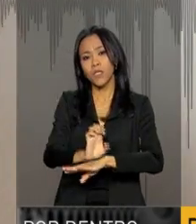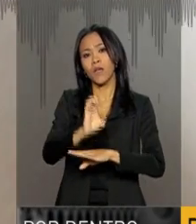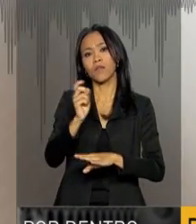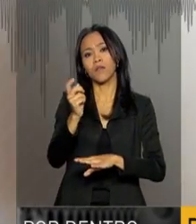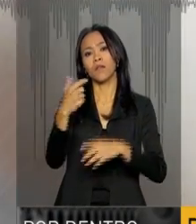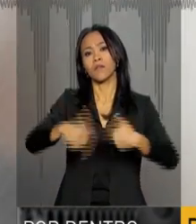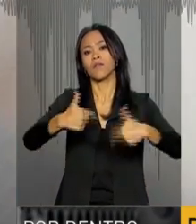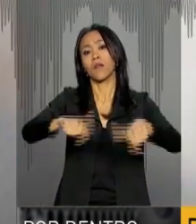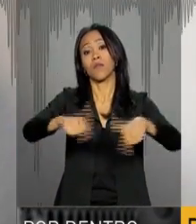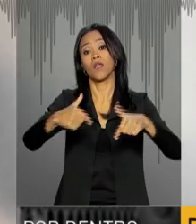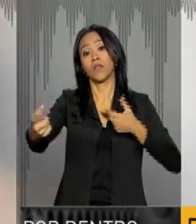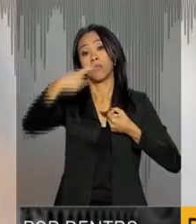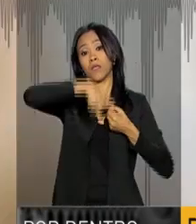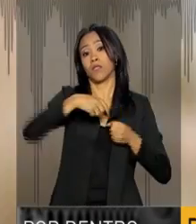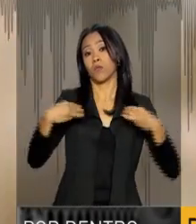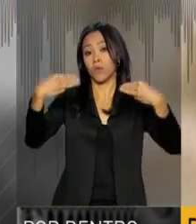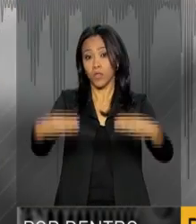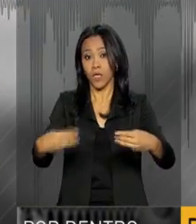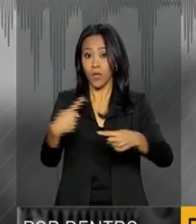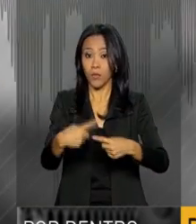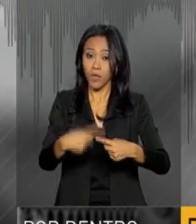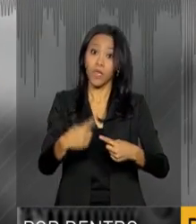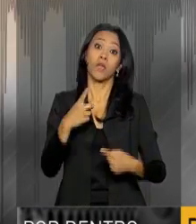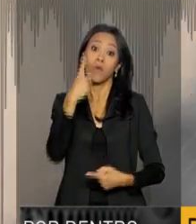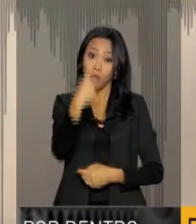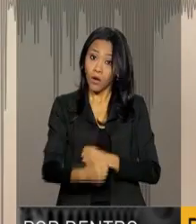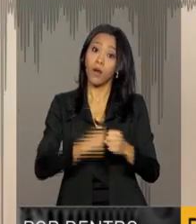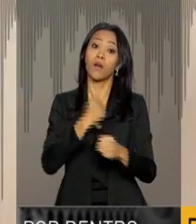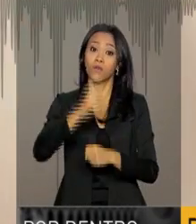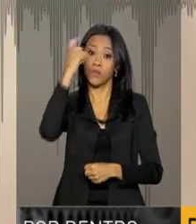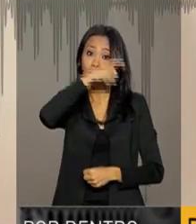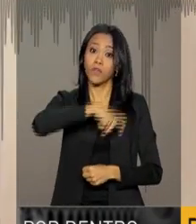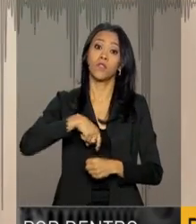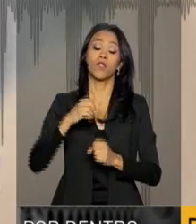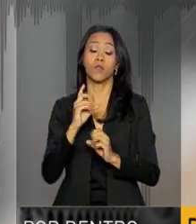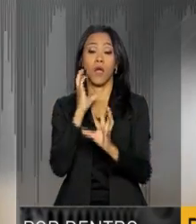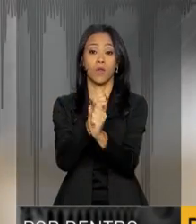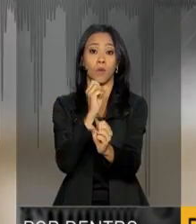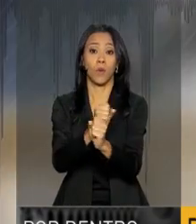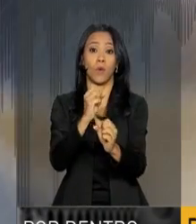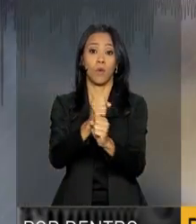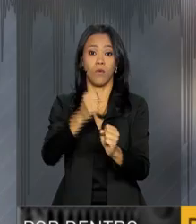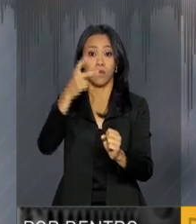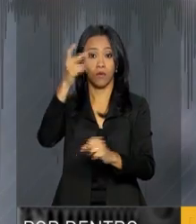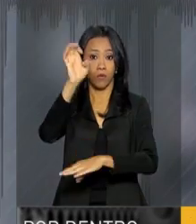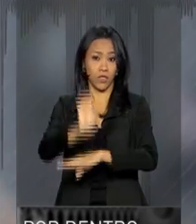canção junto do ministério pois estamos vivendo um ano difícil que nas contas públicas resultado do cancelamento do salário